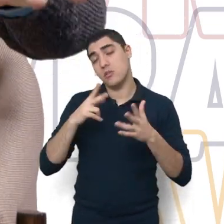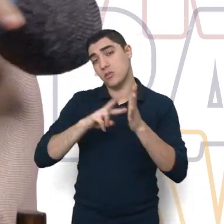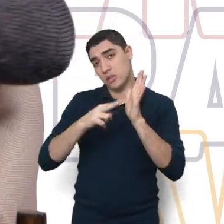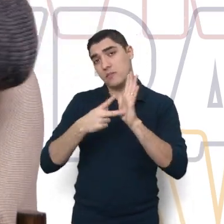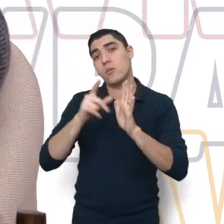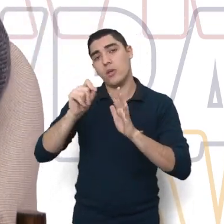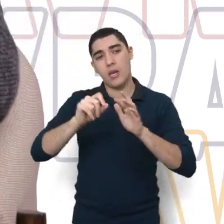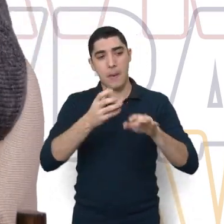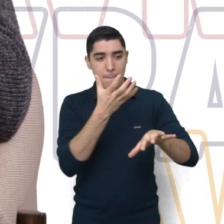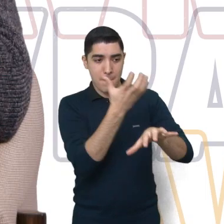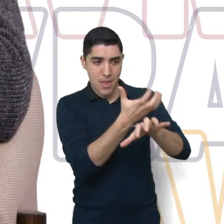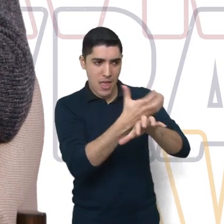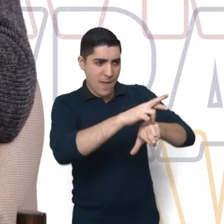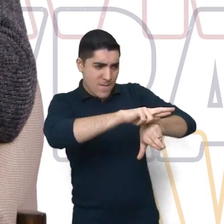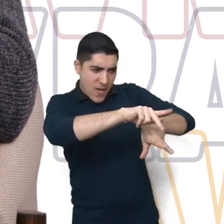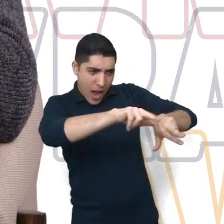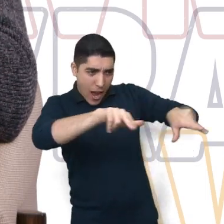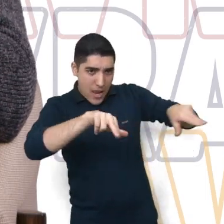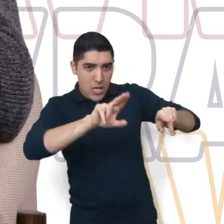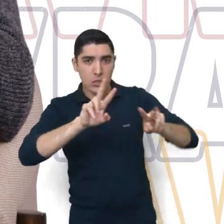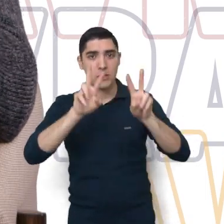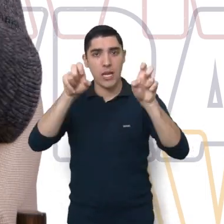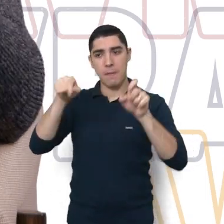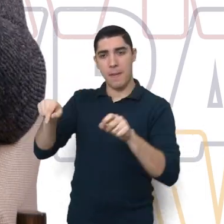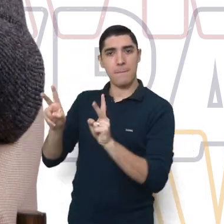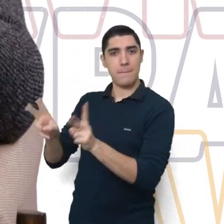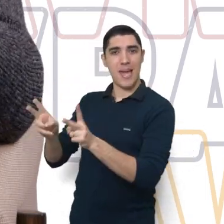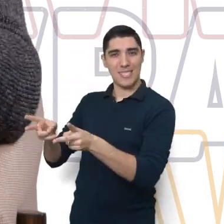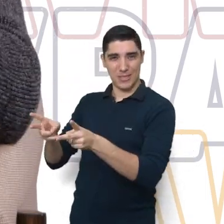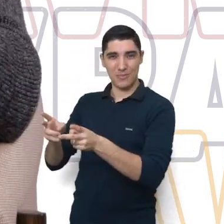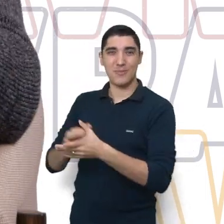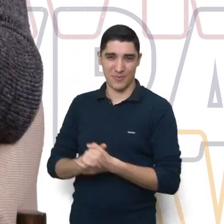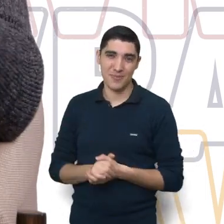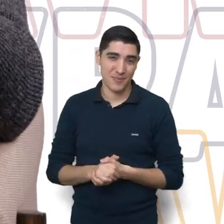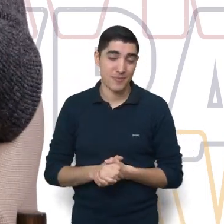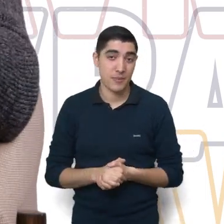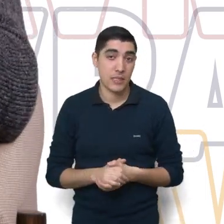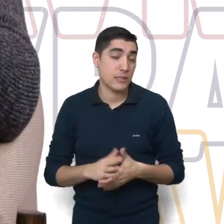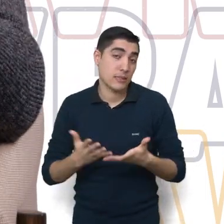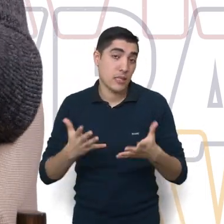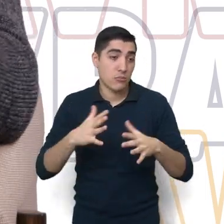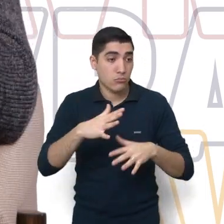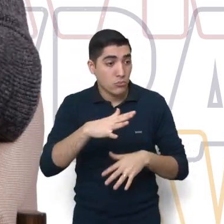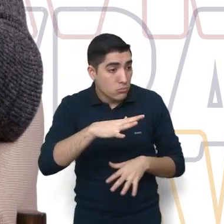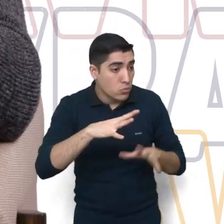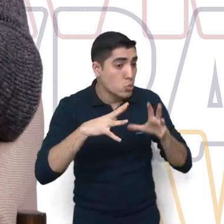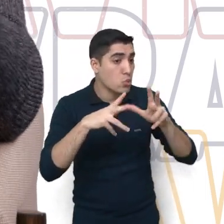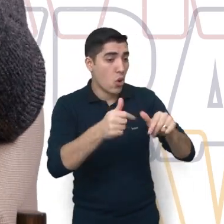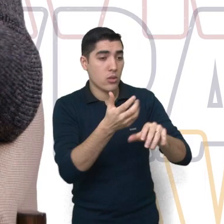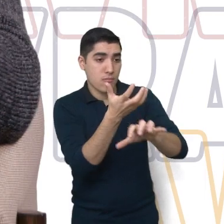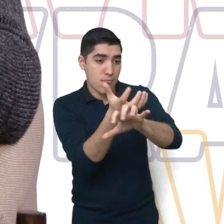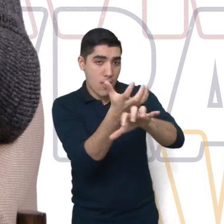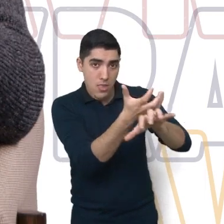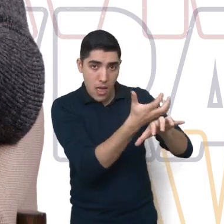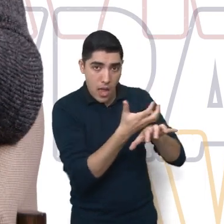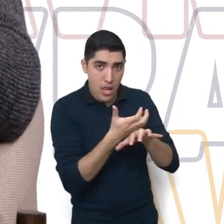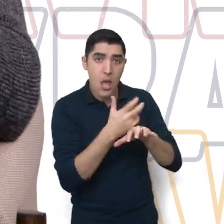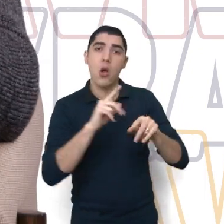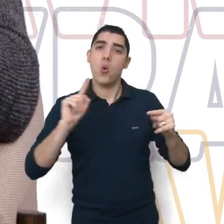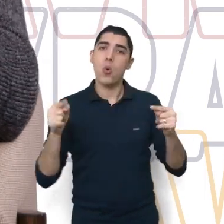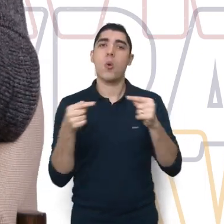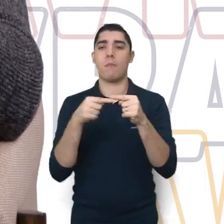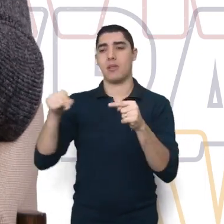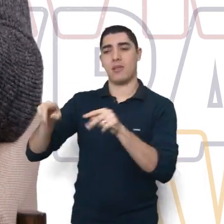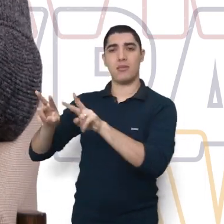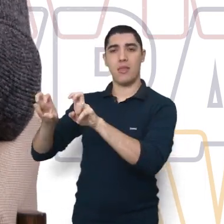transdisciplinaridade E aí é multidisciplinar então em todas as disciplinas cabem o tema então